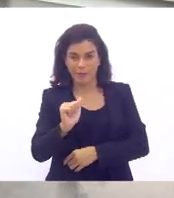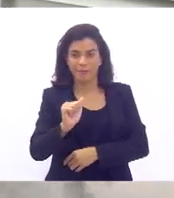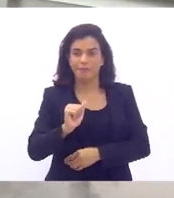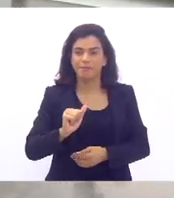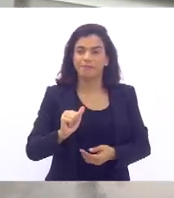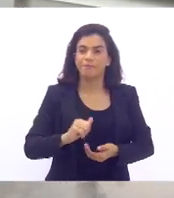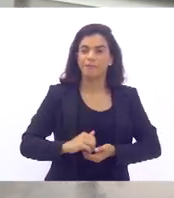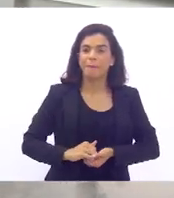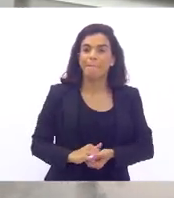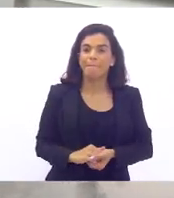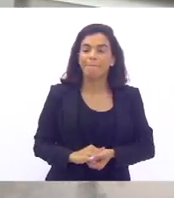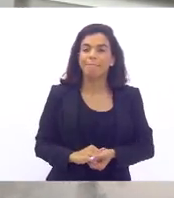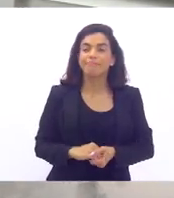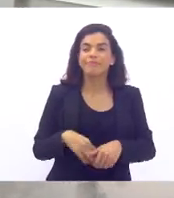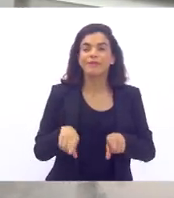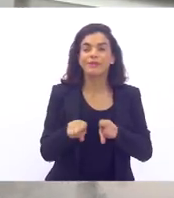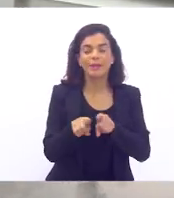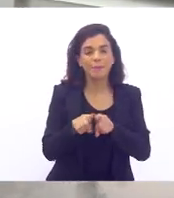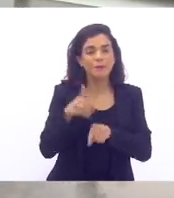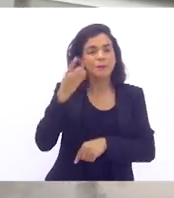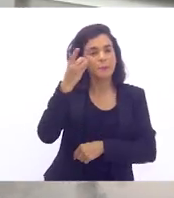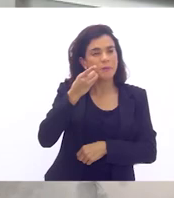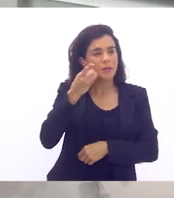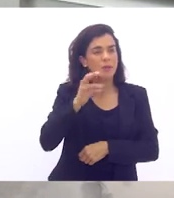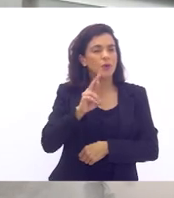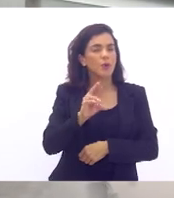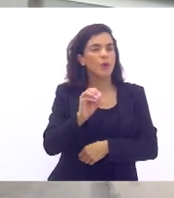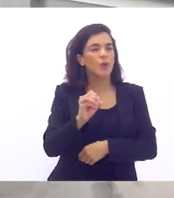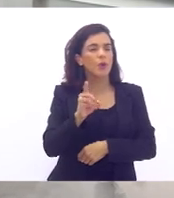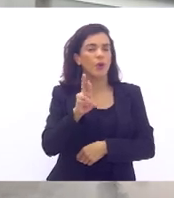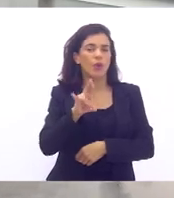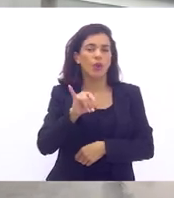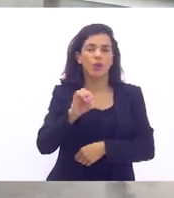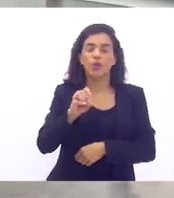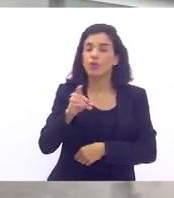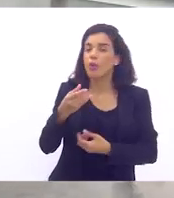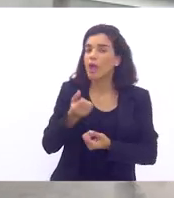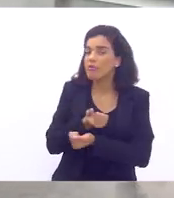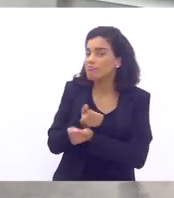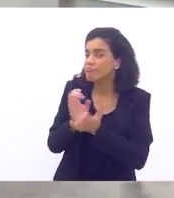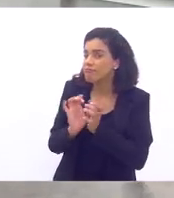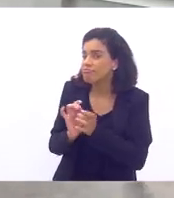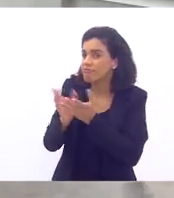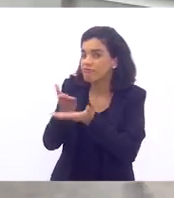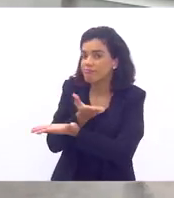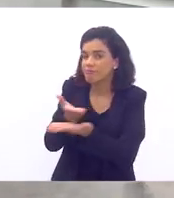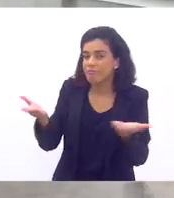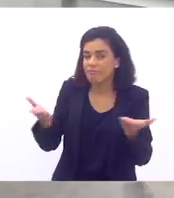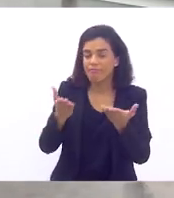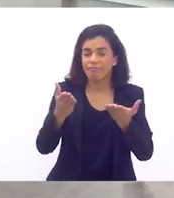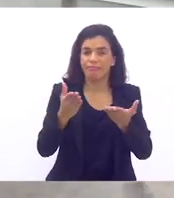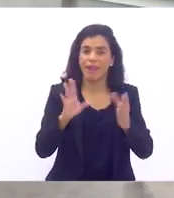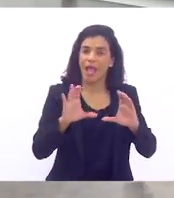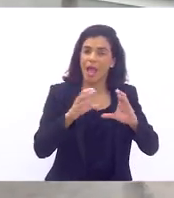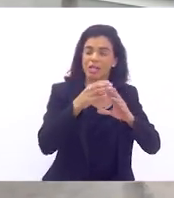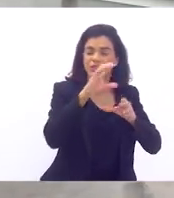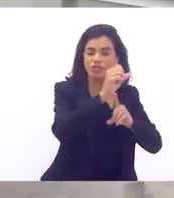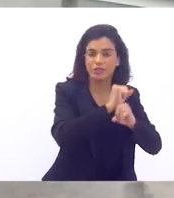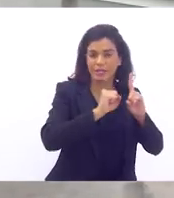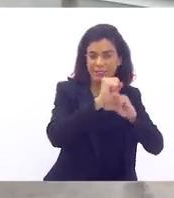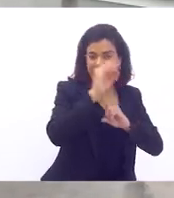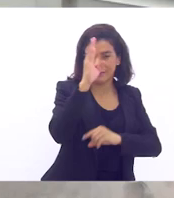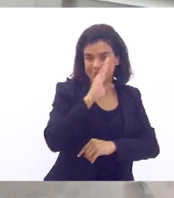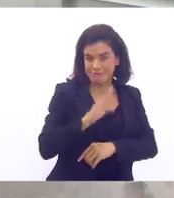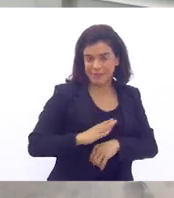e deputado Rodrigo é colocando à disposição a Sociedade Brasileira de dermatologia não só nesse assunto mas